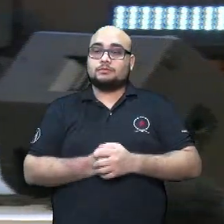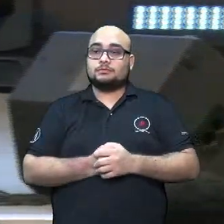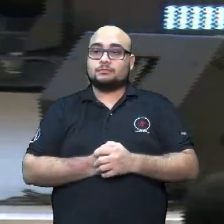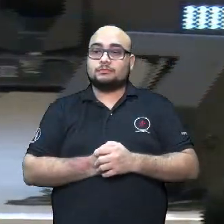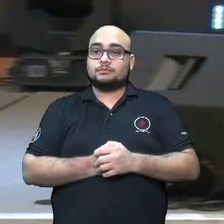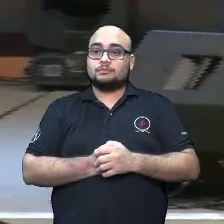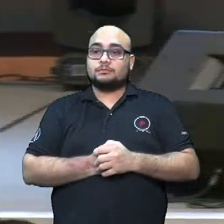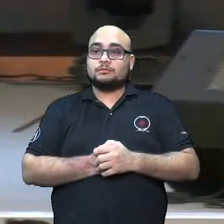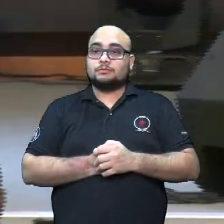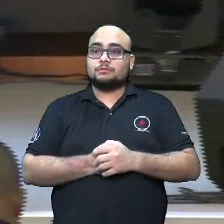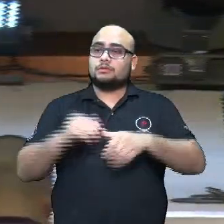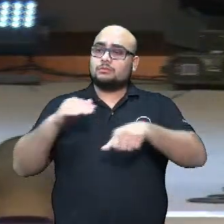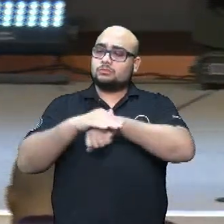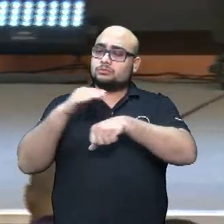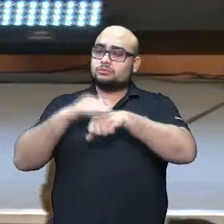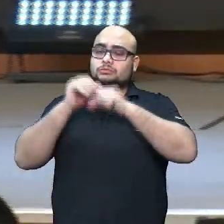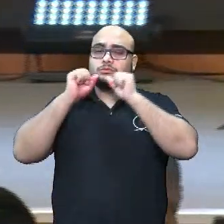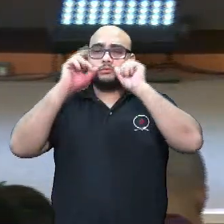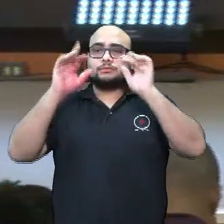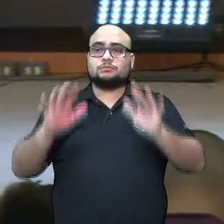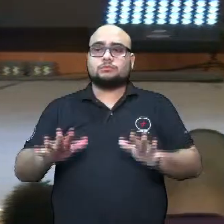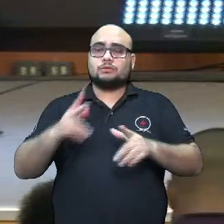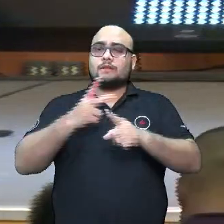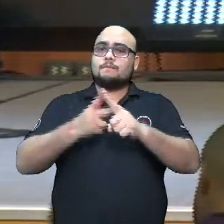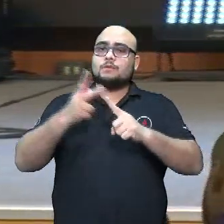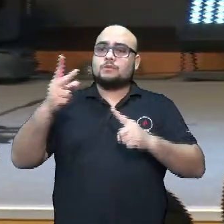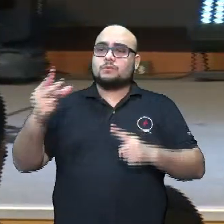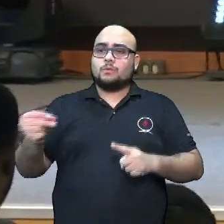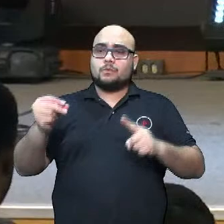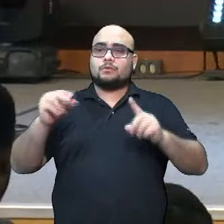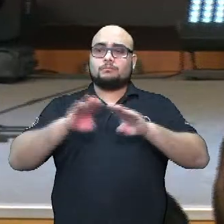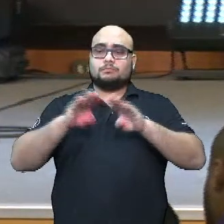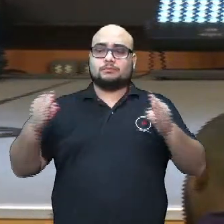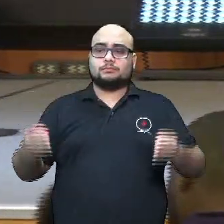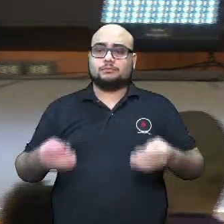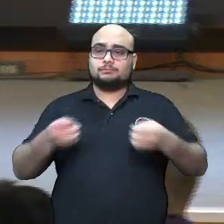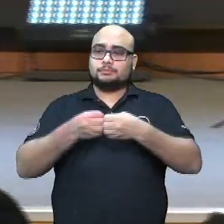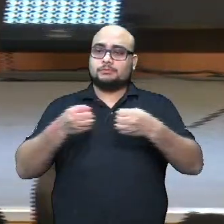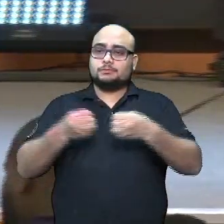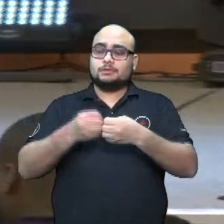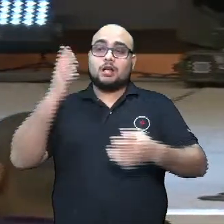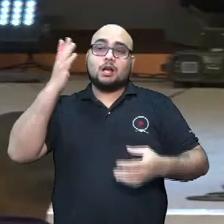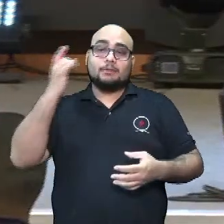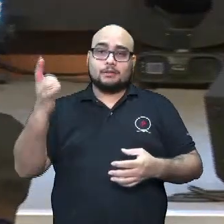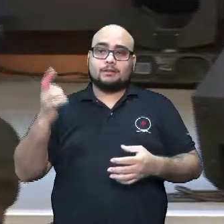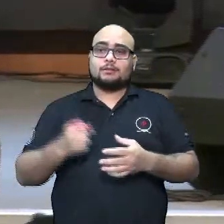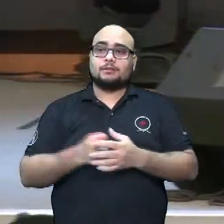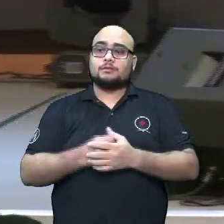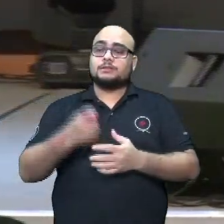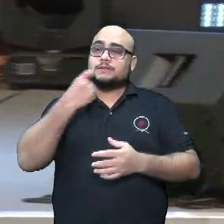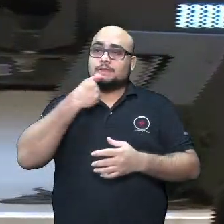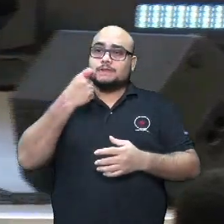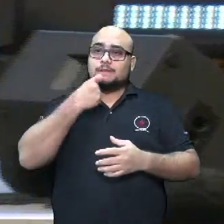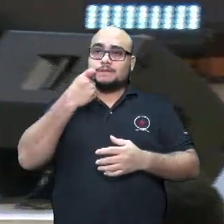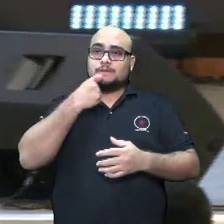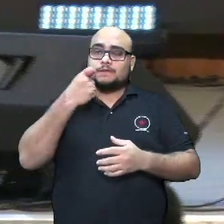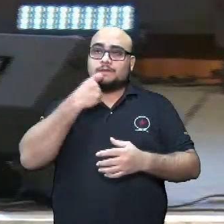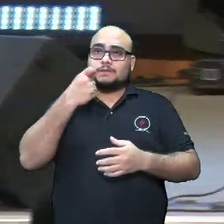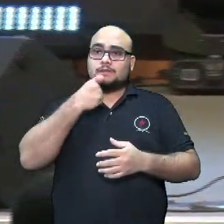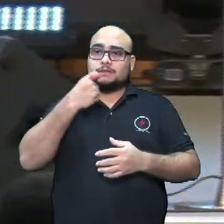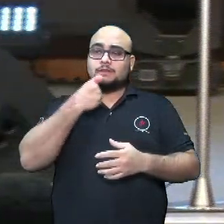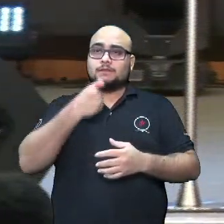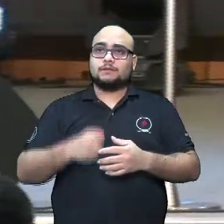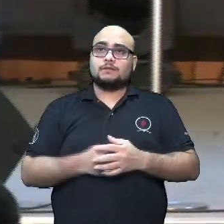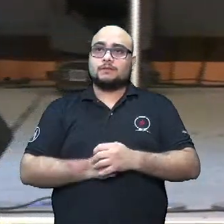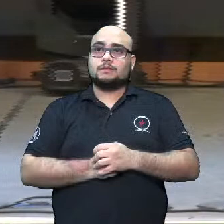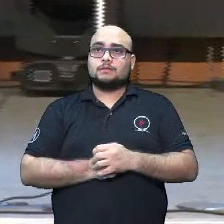de vitória, portas abertas, milagres. Que amanhã, essa sexta-feira, quando para